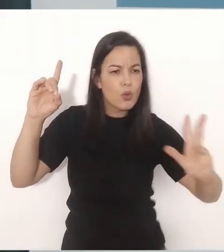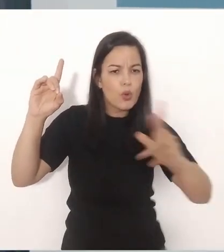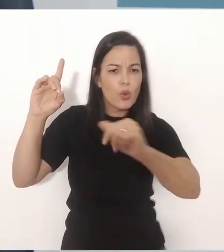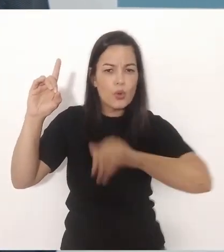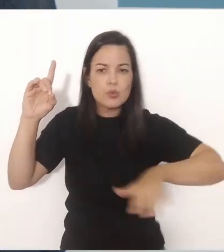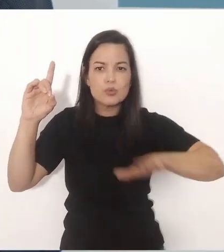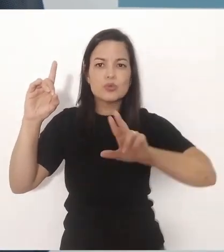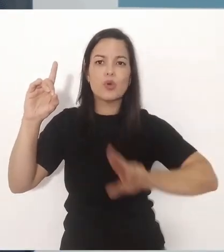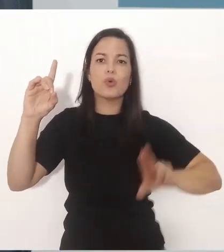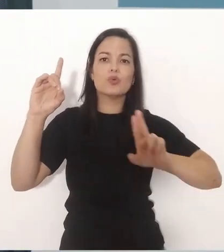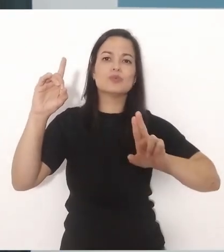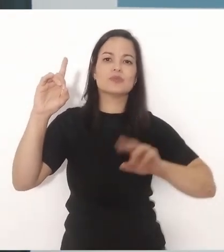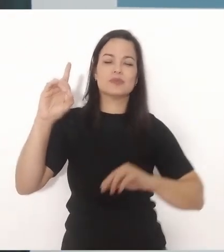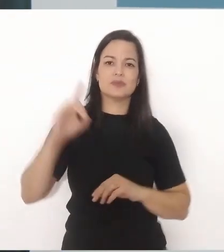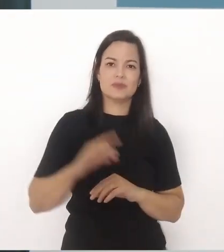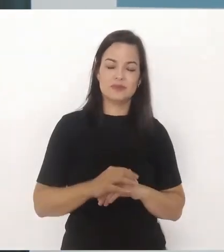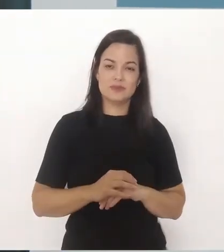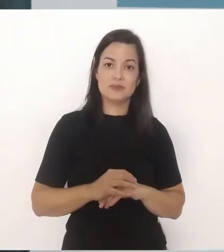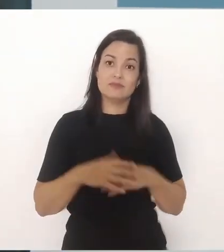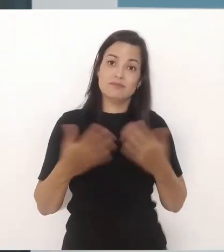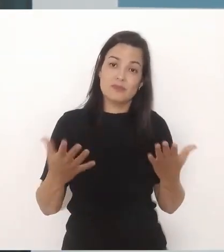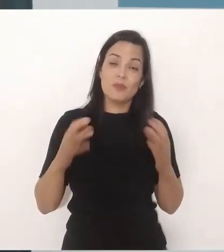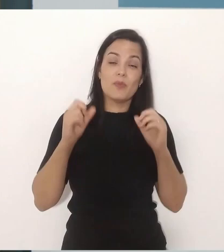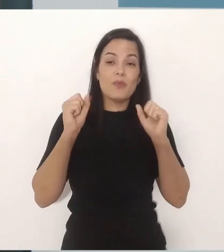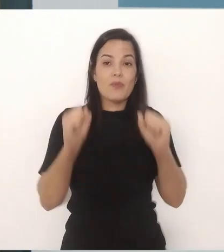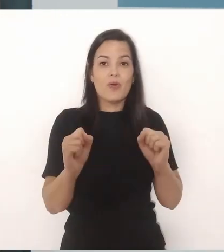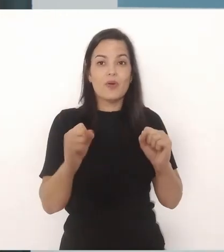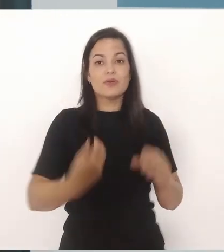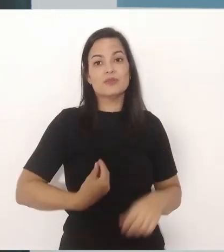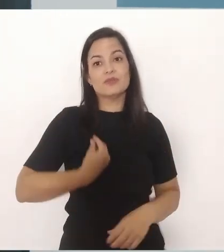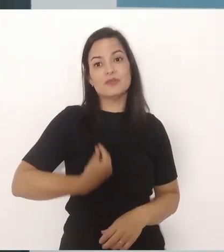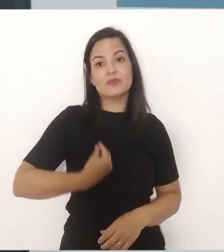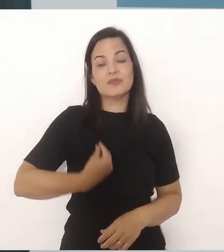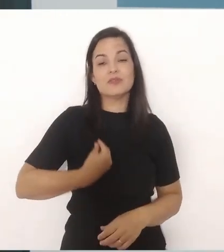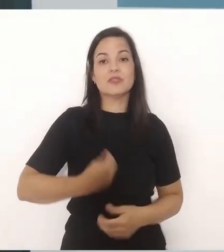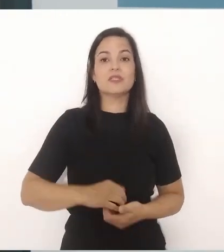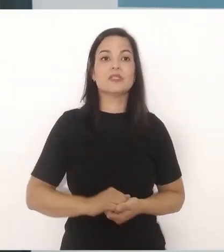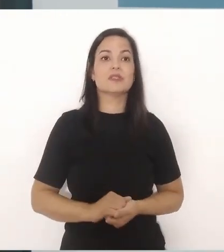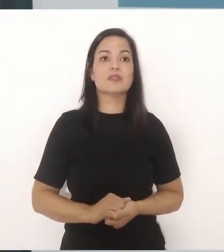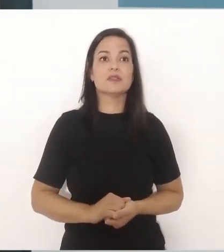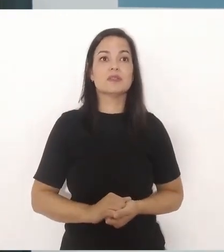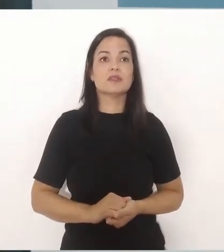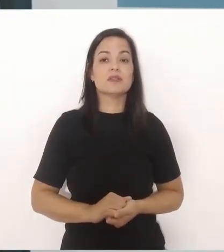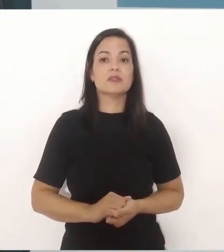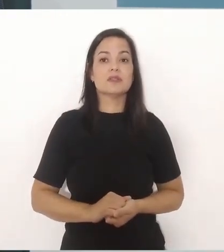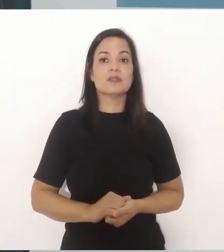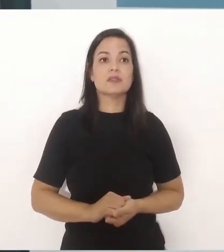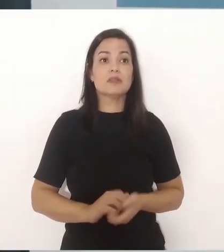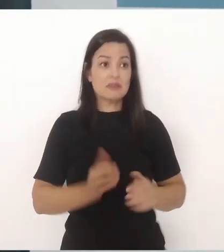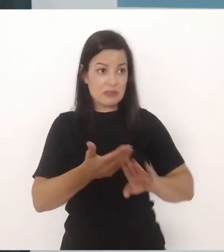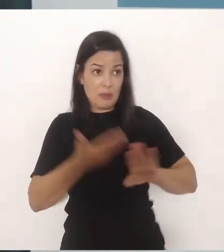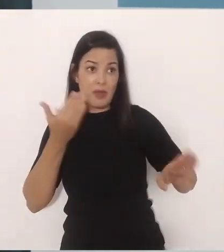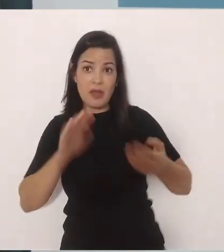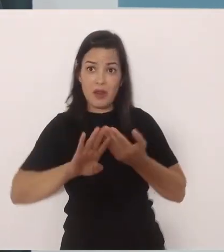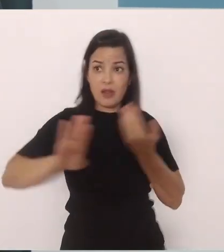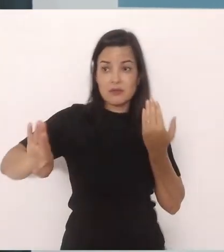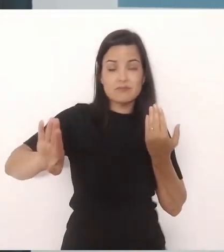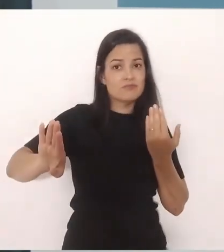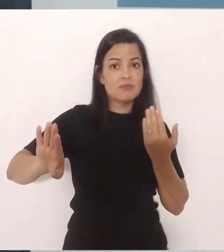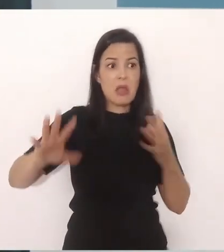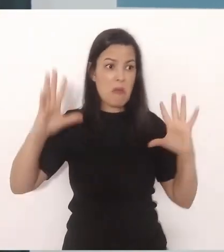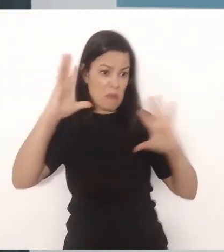está em todos. Como então nós podemos viver não de maneira unida na igreja? Como nós podemos